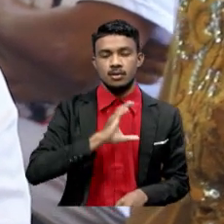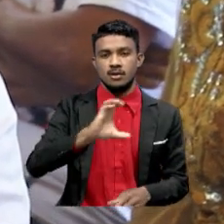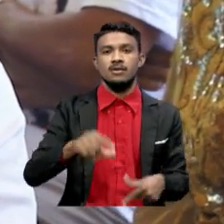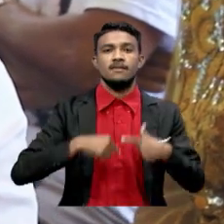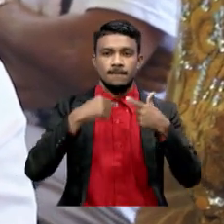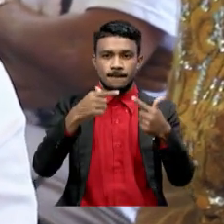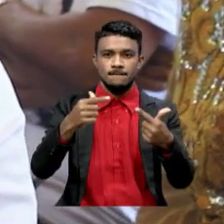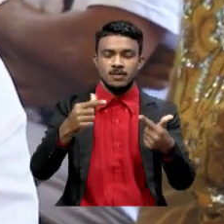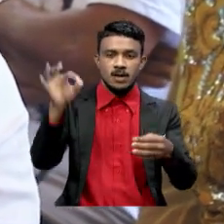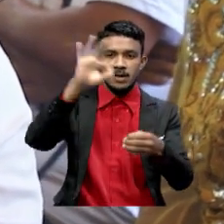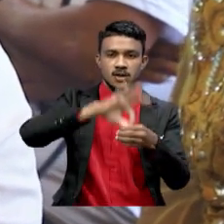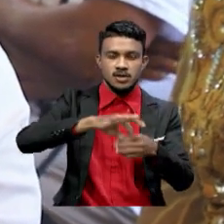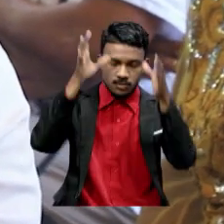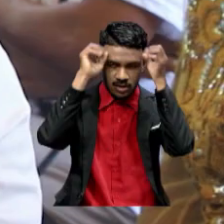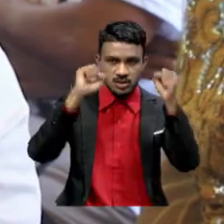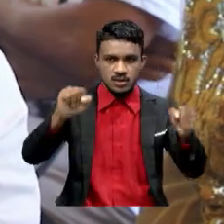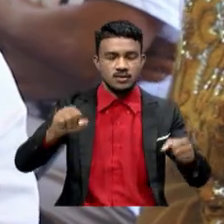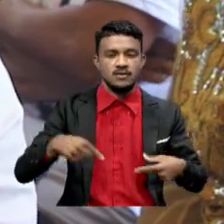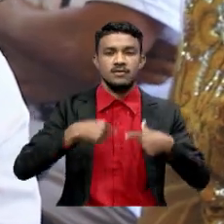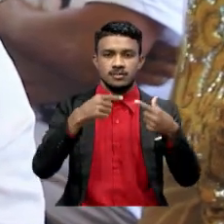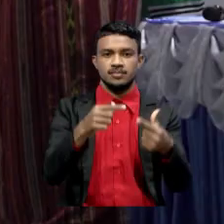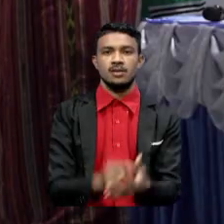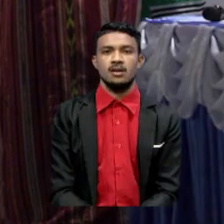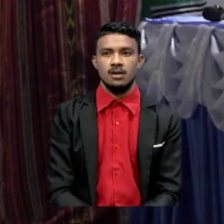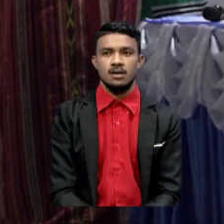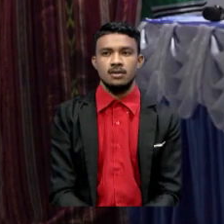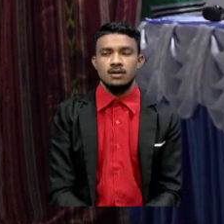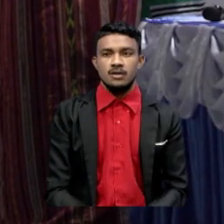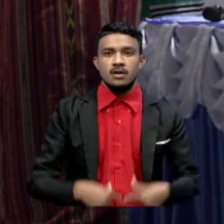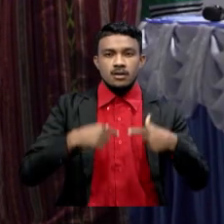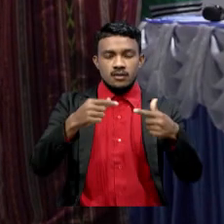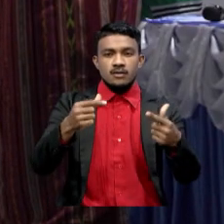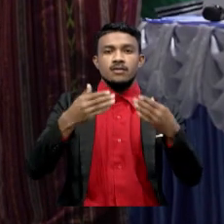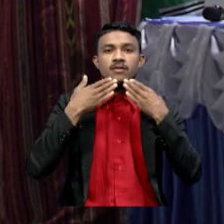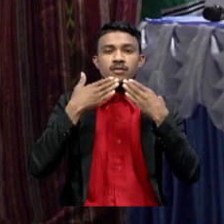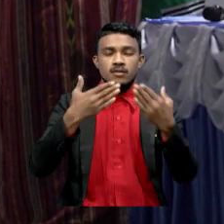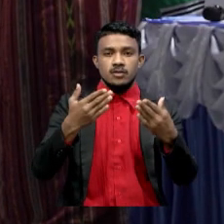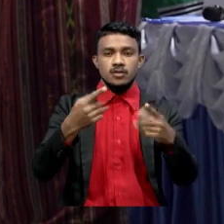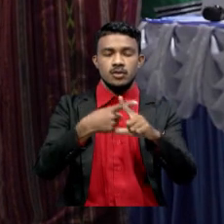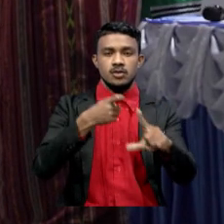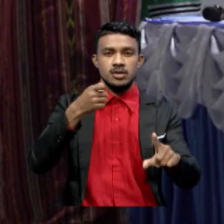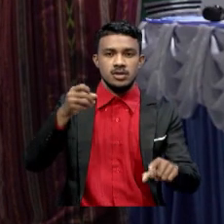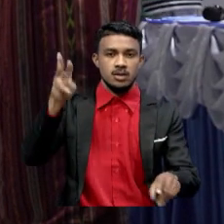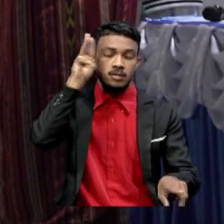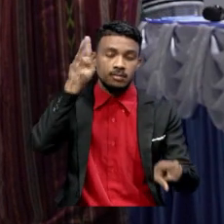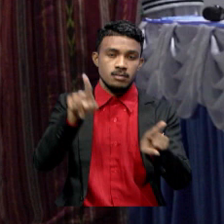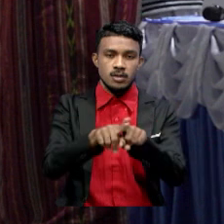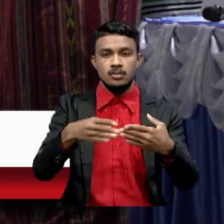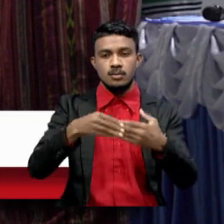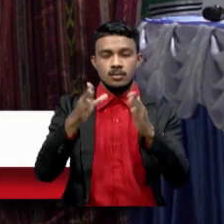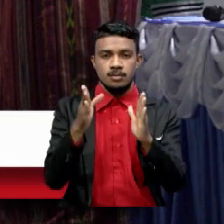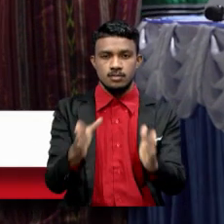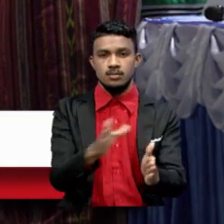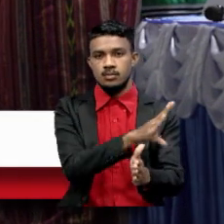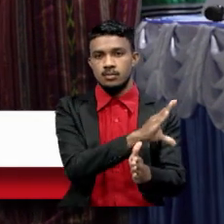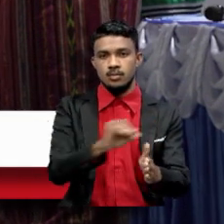eleição presidencial foi na lesnem. O amor ao cumprimento do dom, o Simão Bor, Kaira Sanan Gusmão, vai